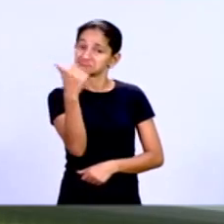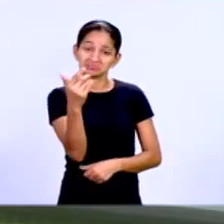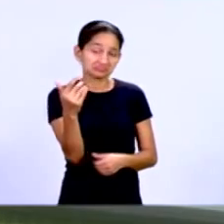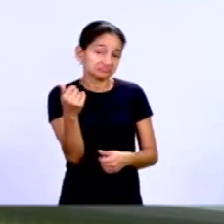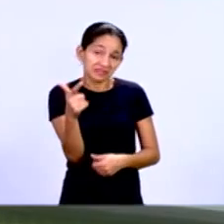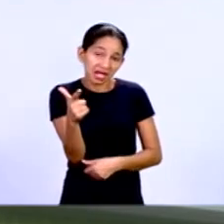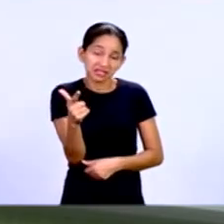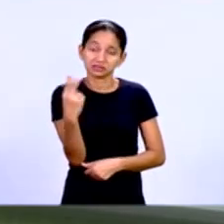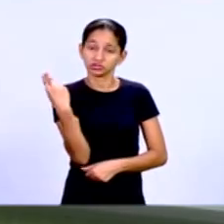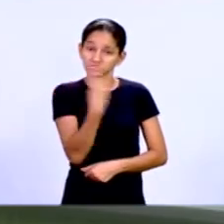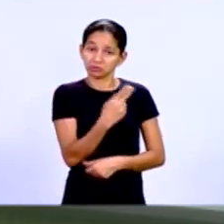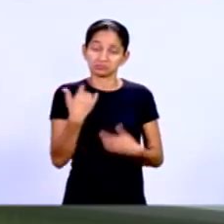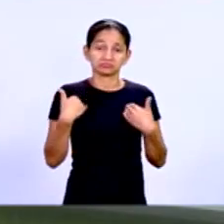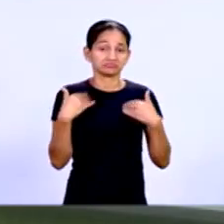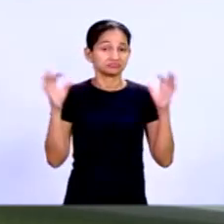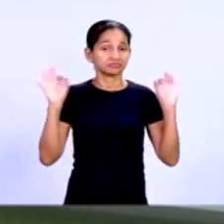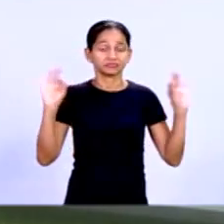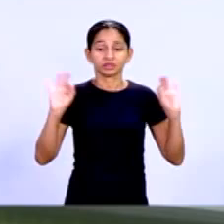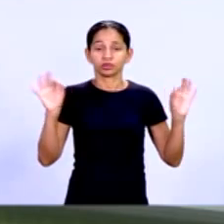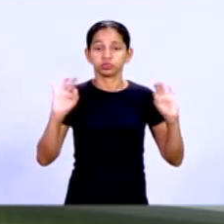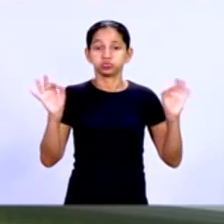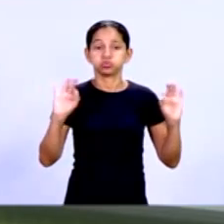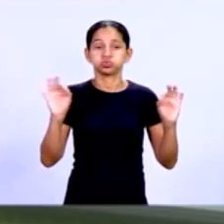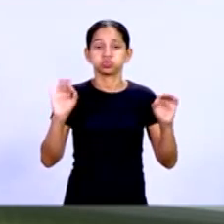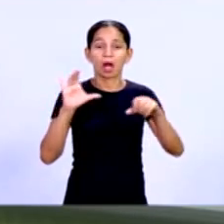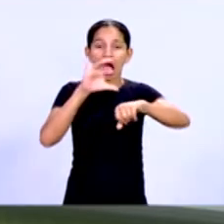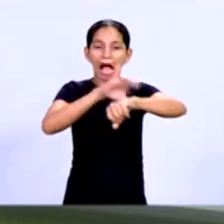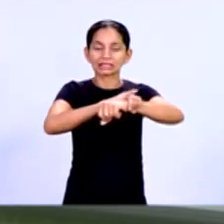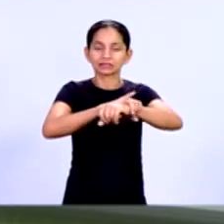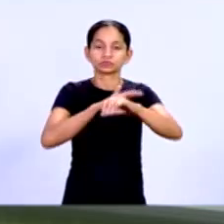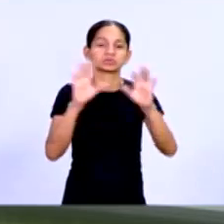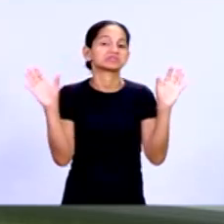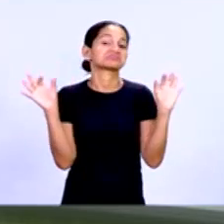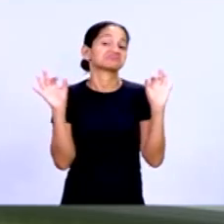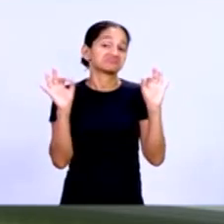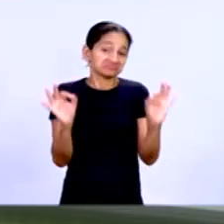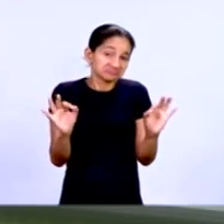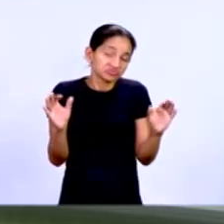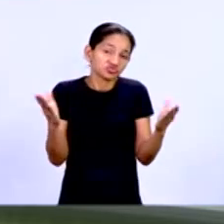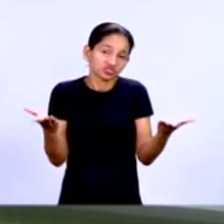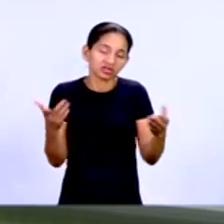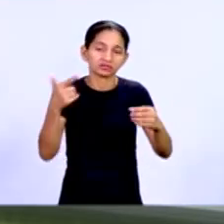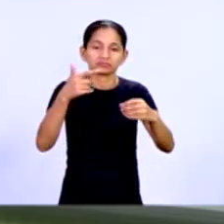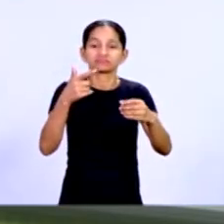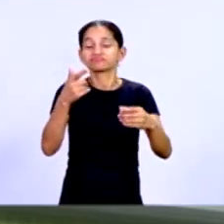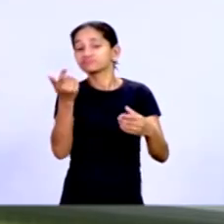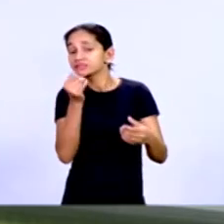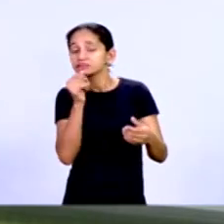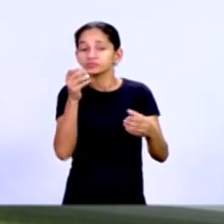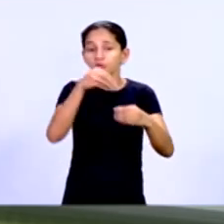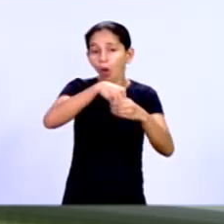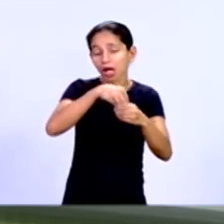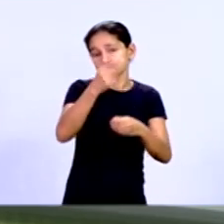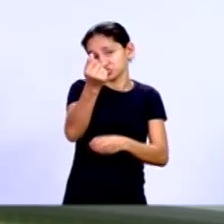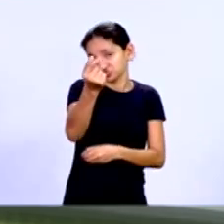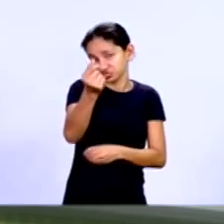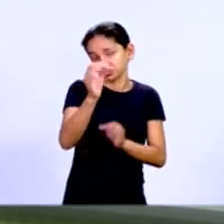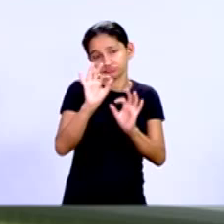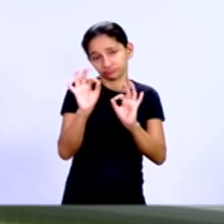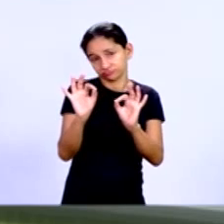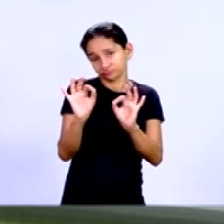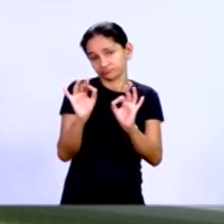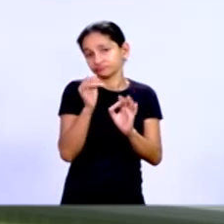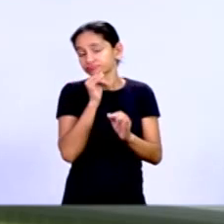comprando, existe aqueles recibos que são garantia de que a pessoa fez aquele investimento. Então, para evitar